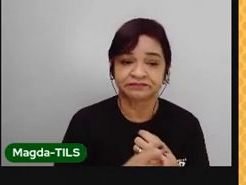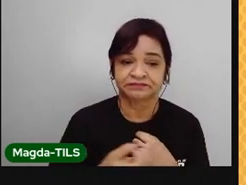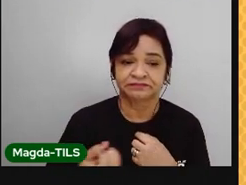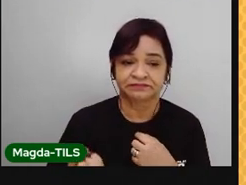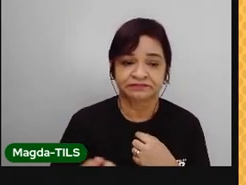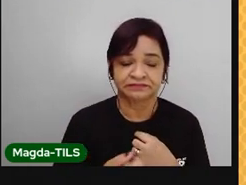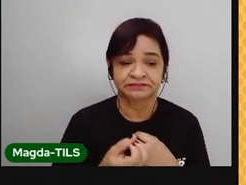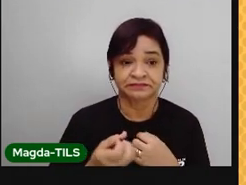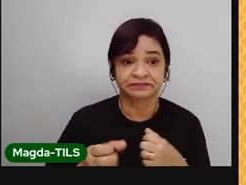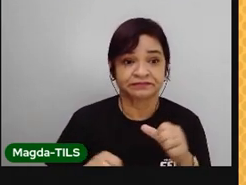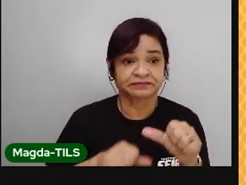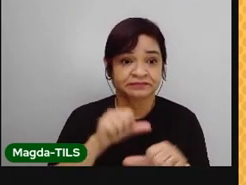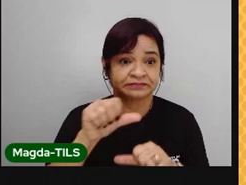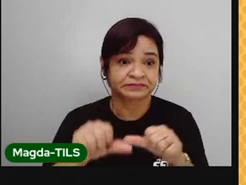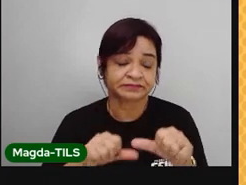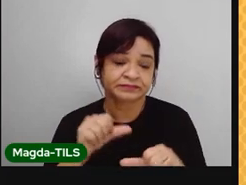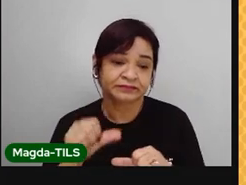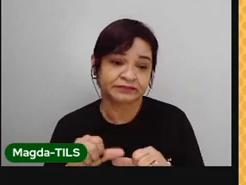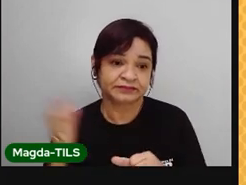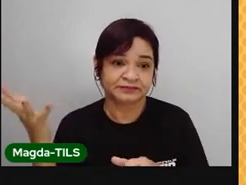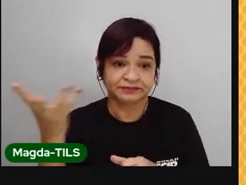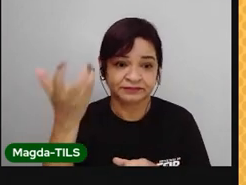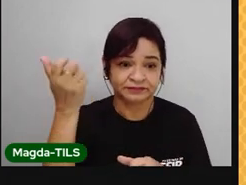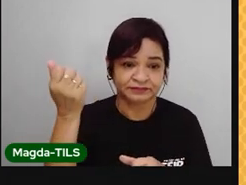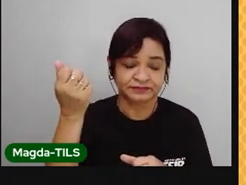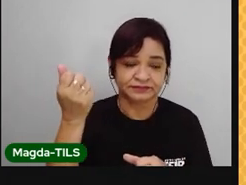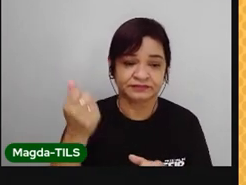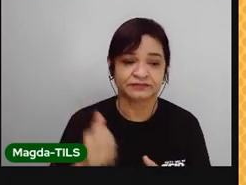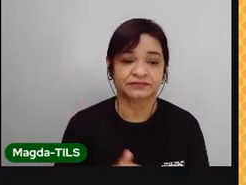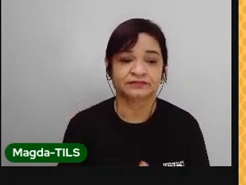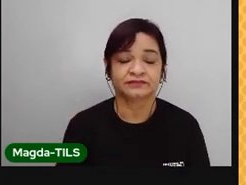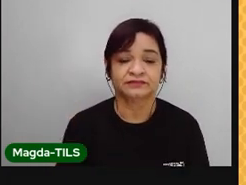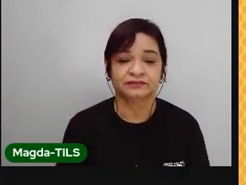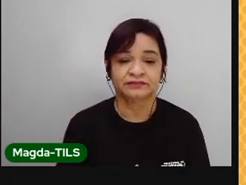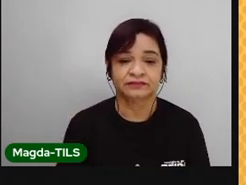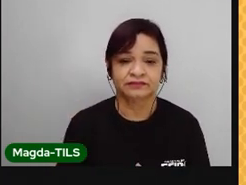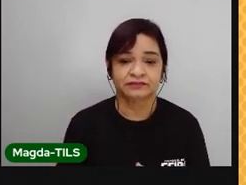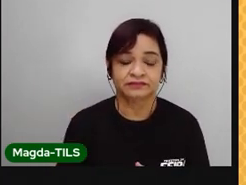nas estações do ano aqui na Terra. Vamos lá.